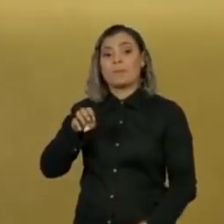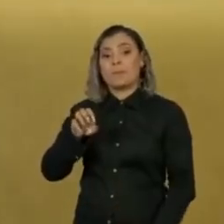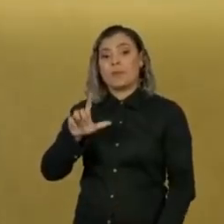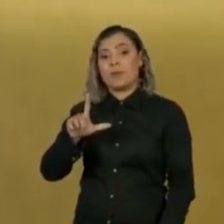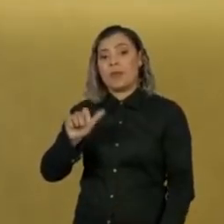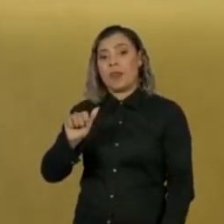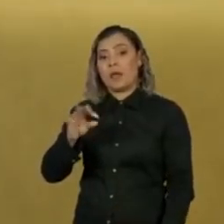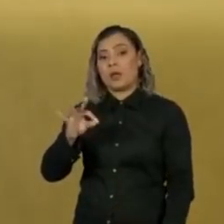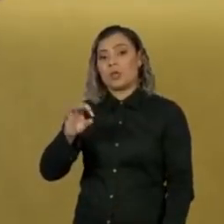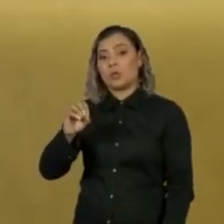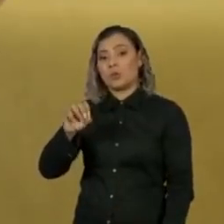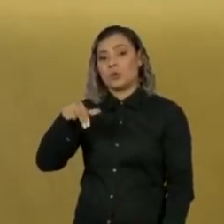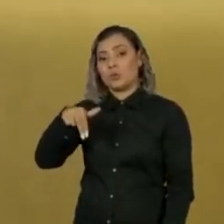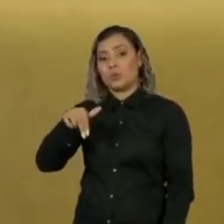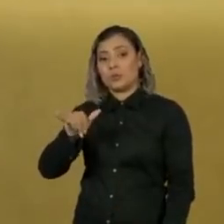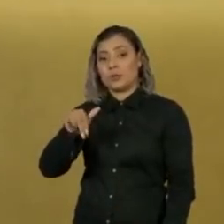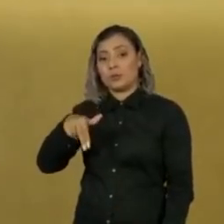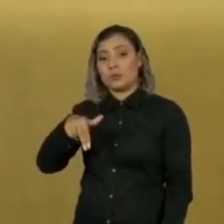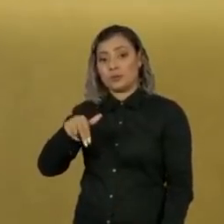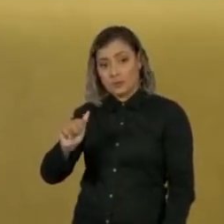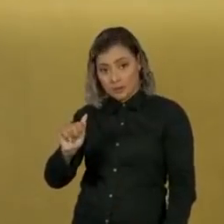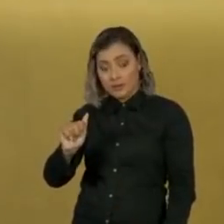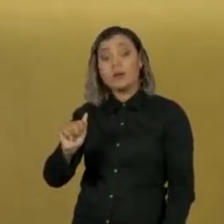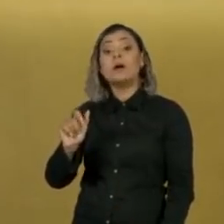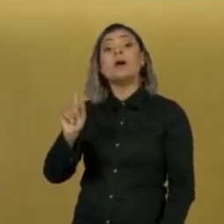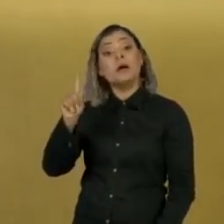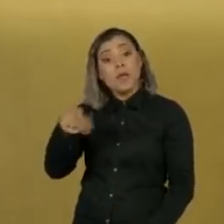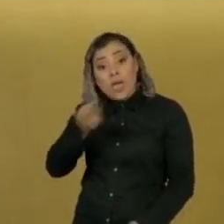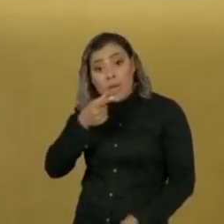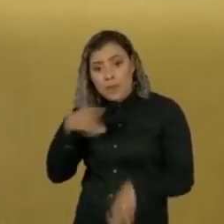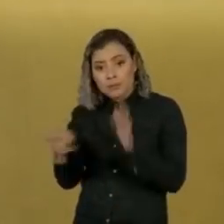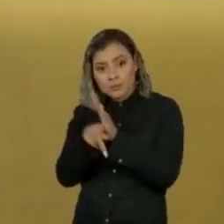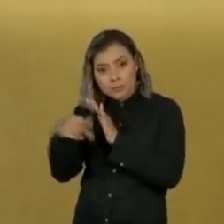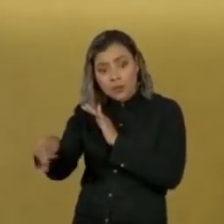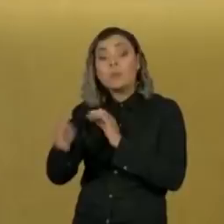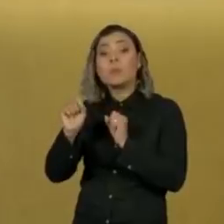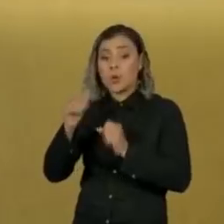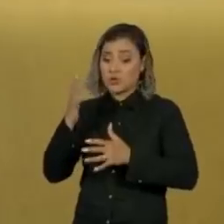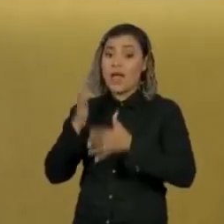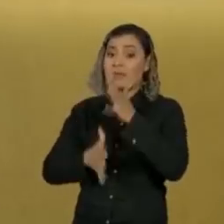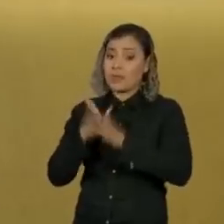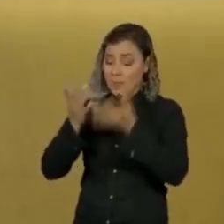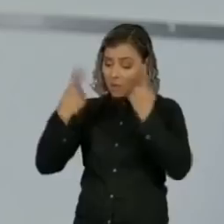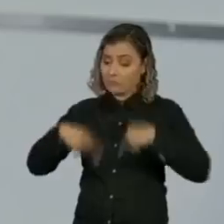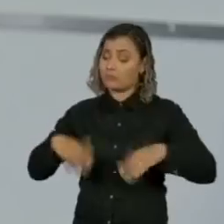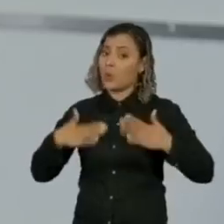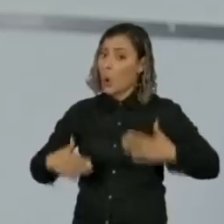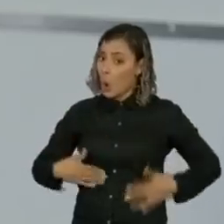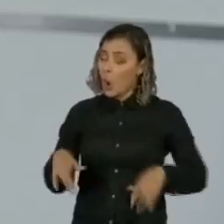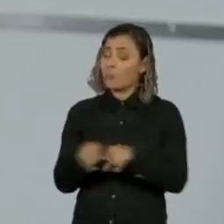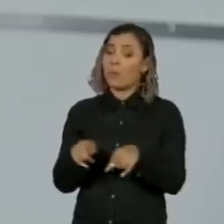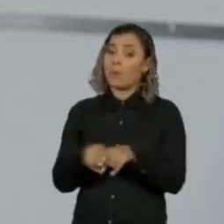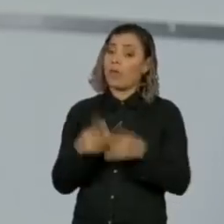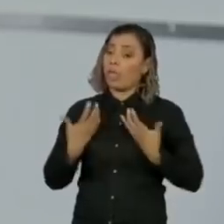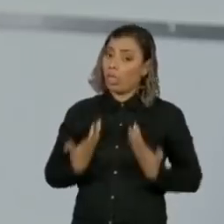atrapalhar o seu momento biológico, o seu ritmo circadiano, né? Então, ao